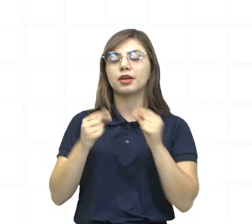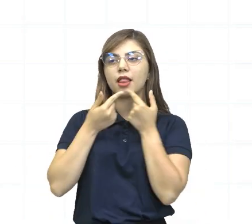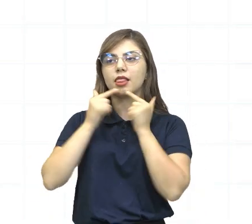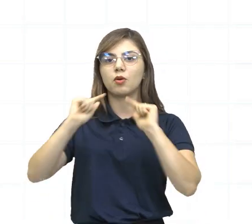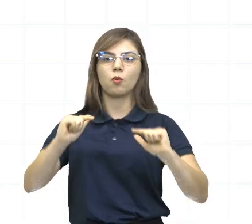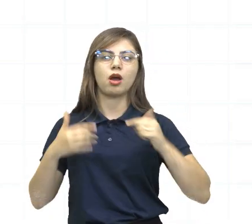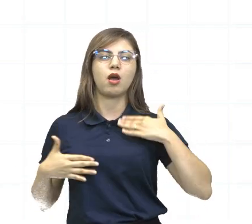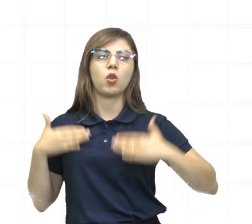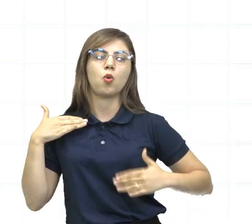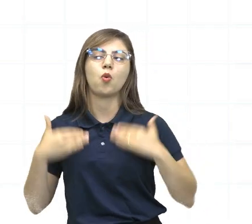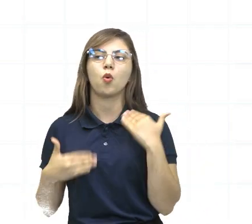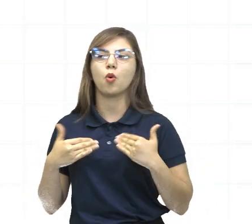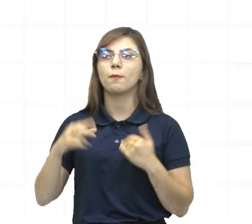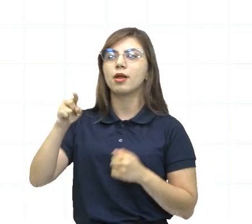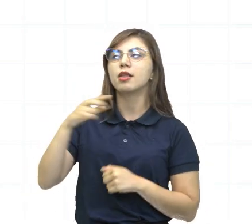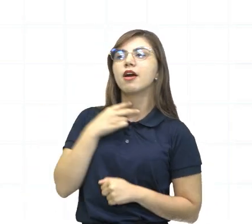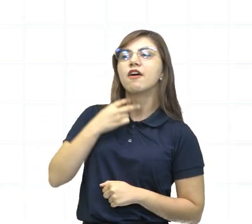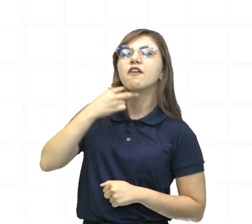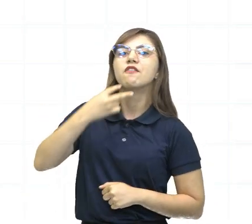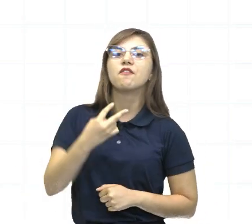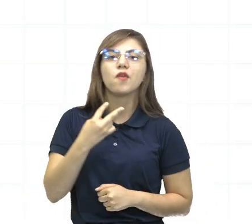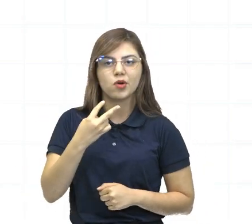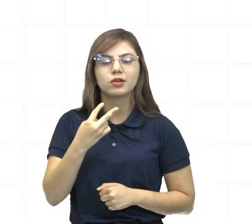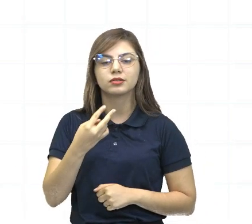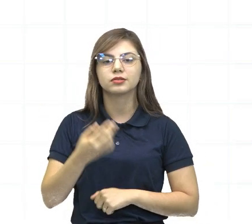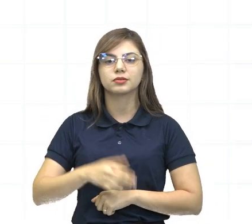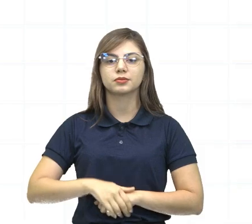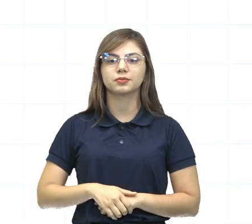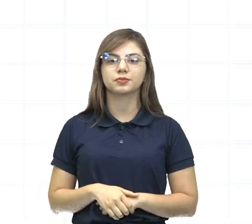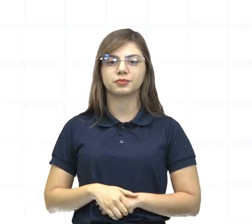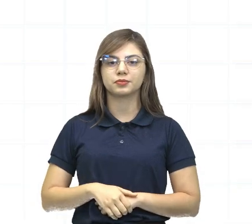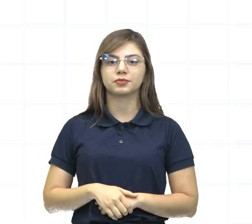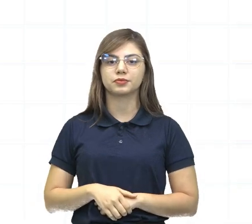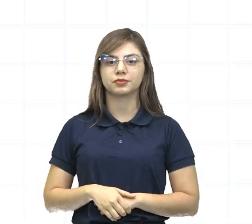voz. And shared assumptions. E então ali